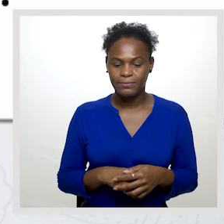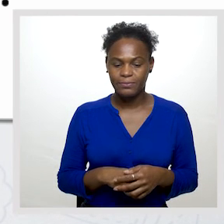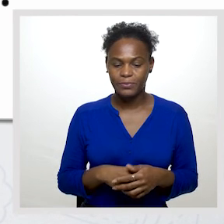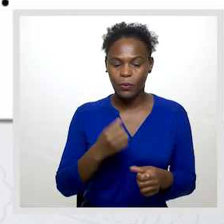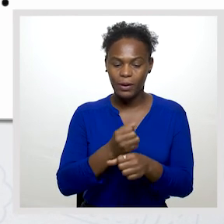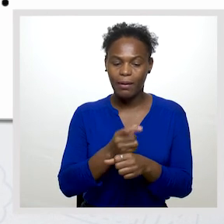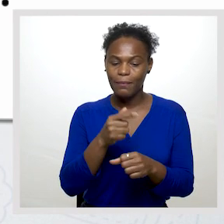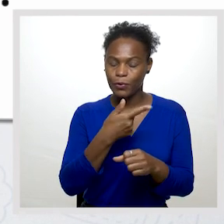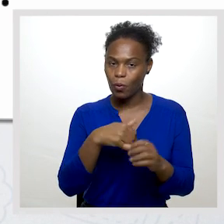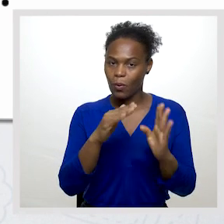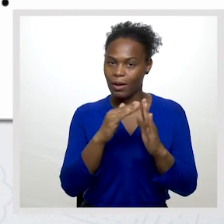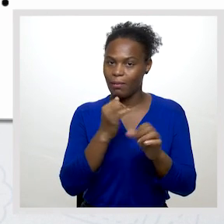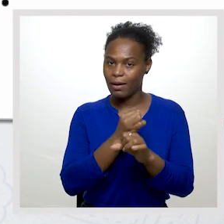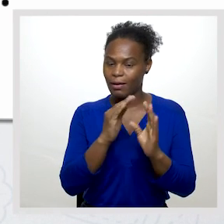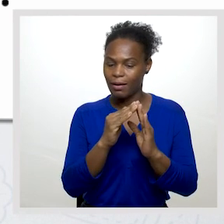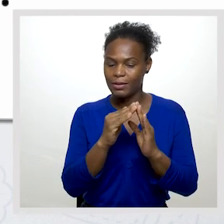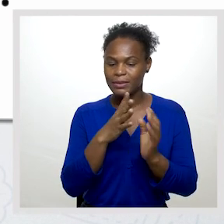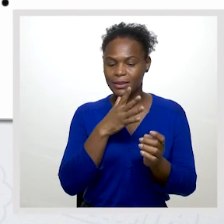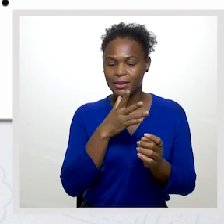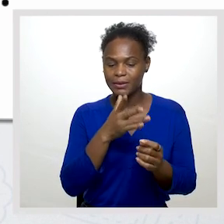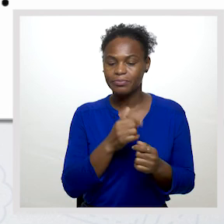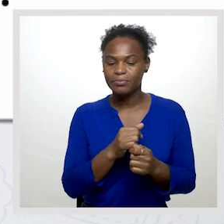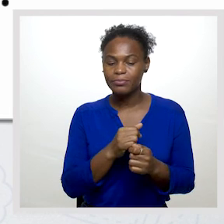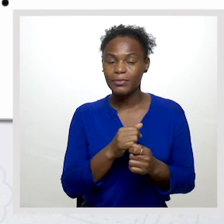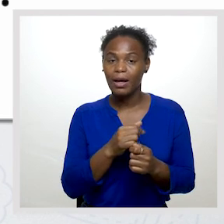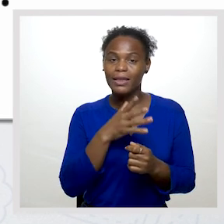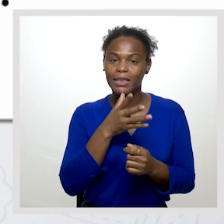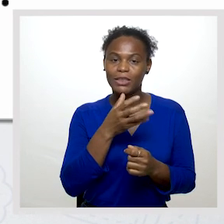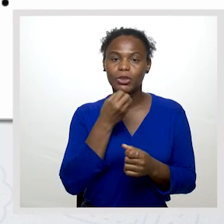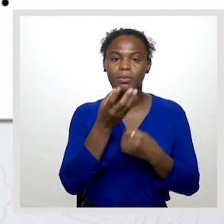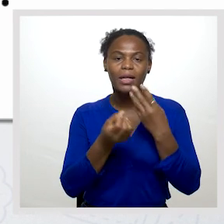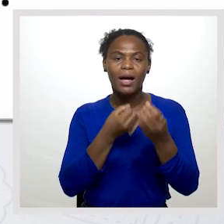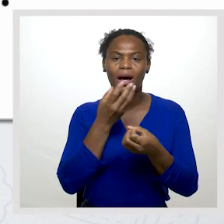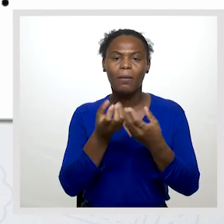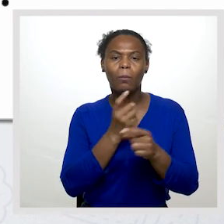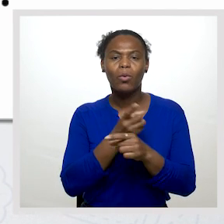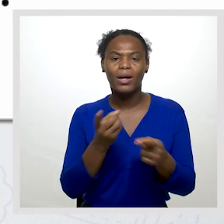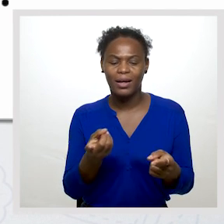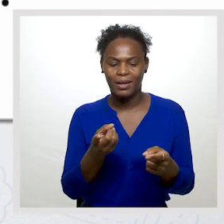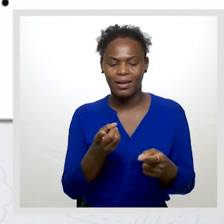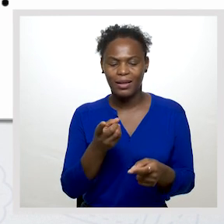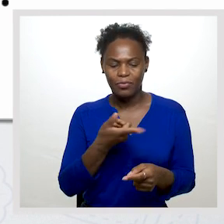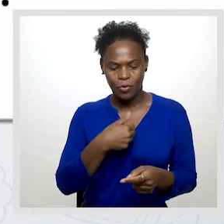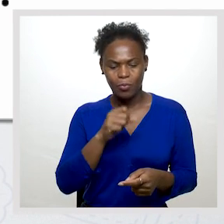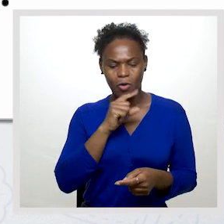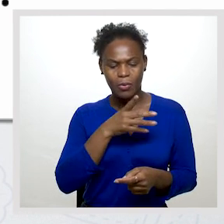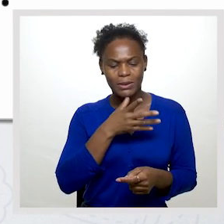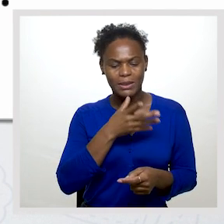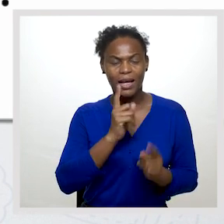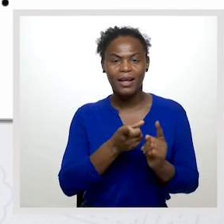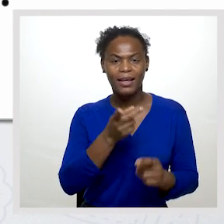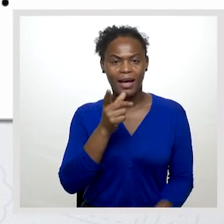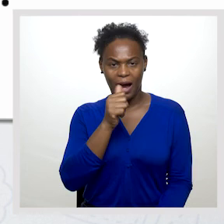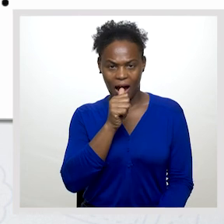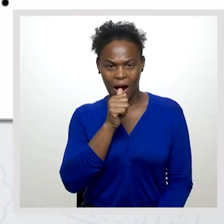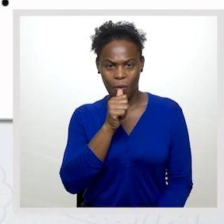O nosso trabalho de casa é o seguinte: diz justificando por que razão se pode afirmar que